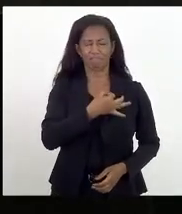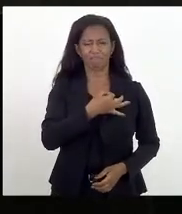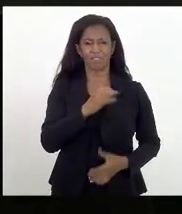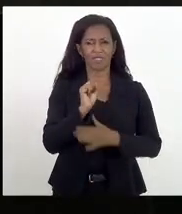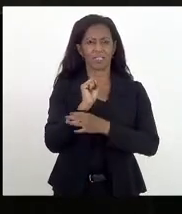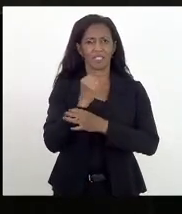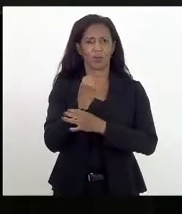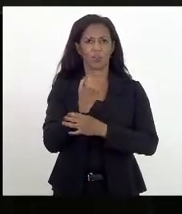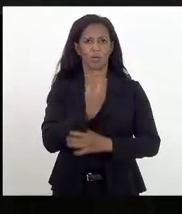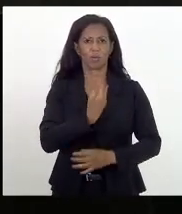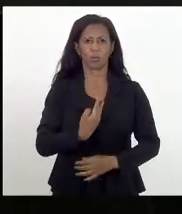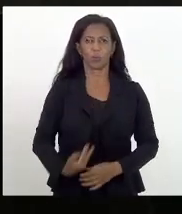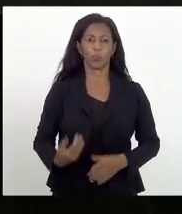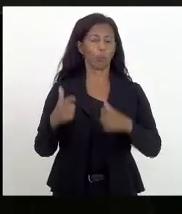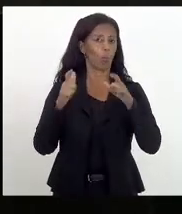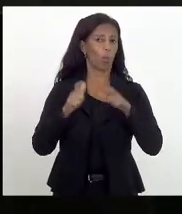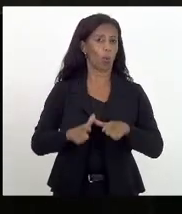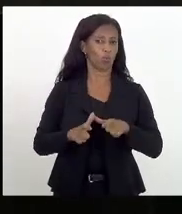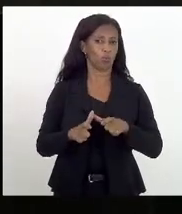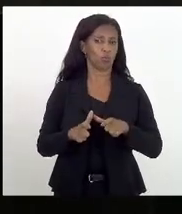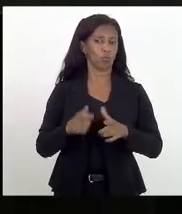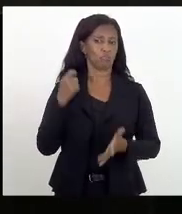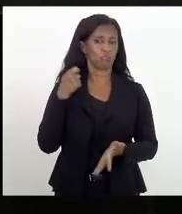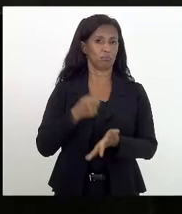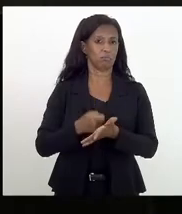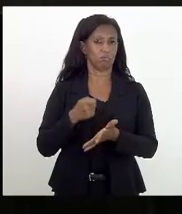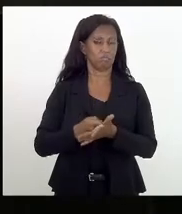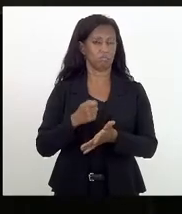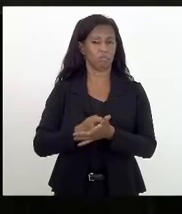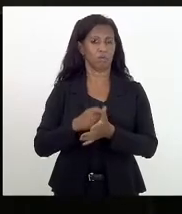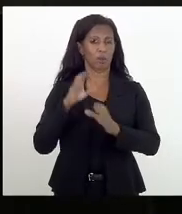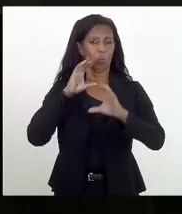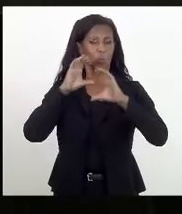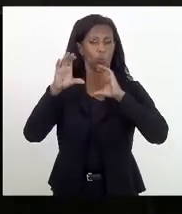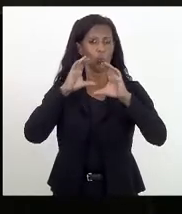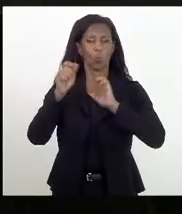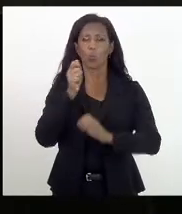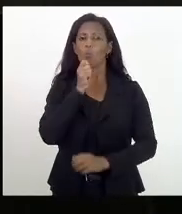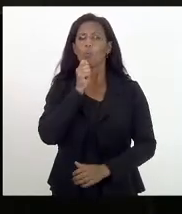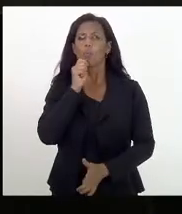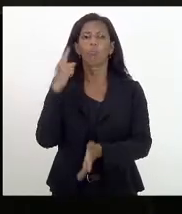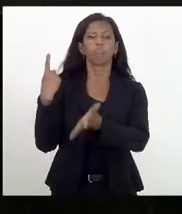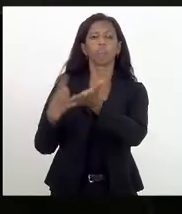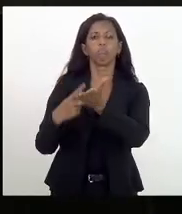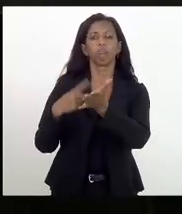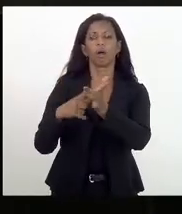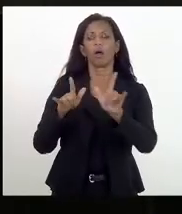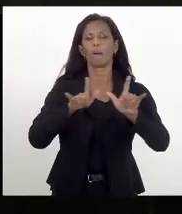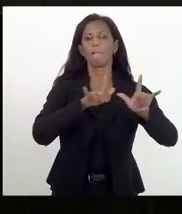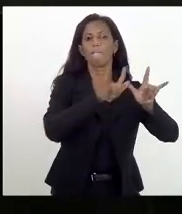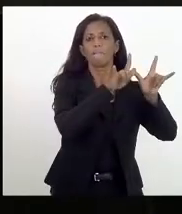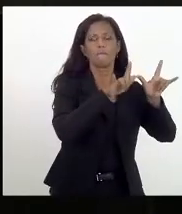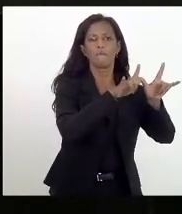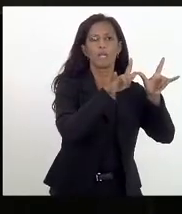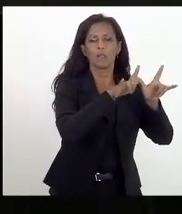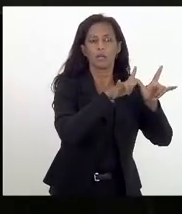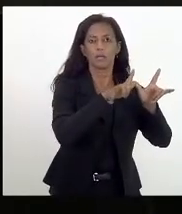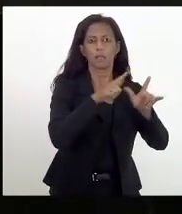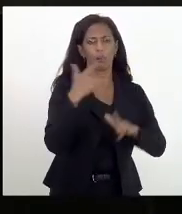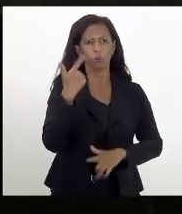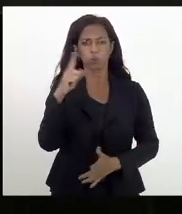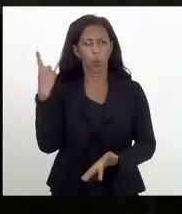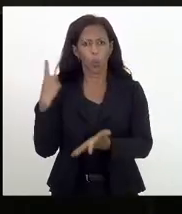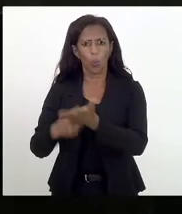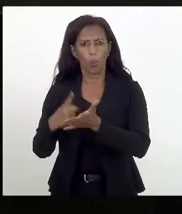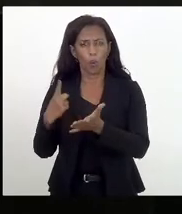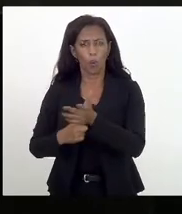da Segurança Pública aonde ele determina claramente nos meios de comunicação não tem compromisso com milícia não tem compromisso